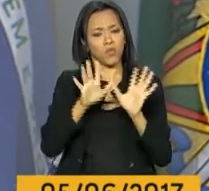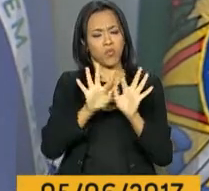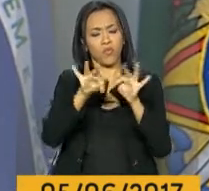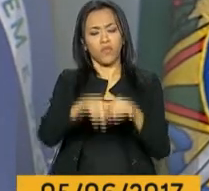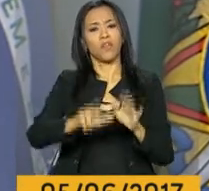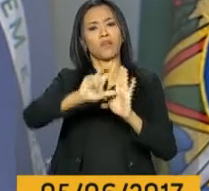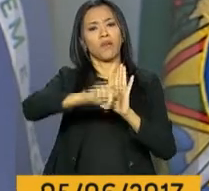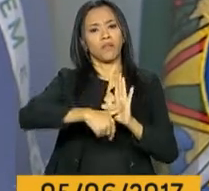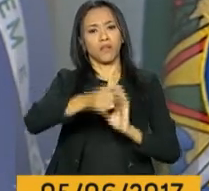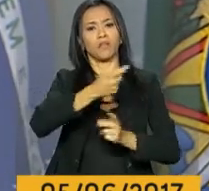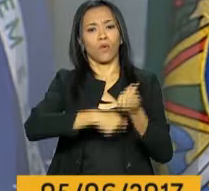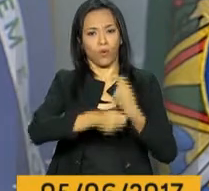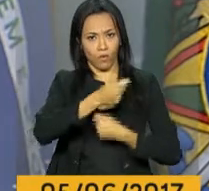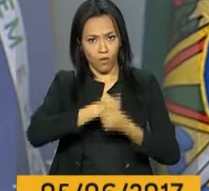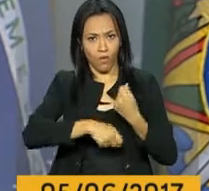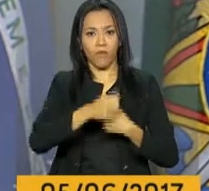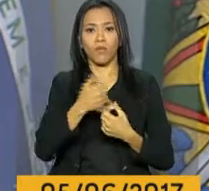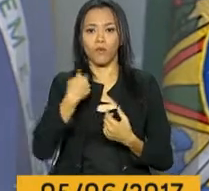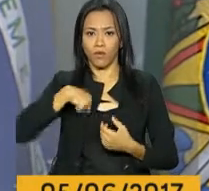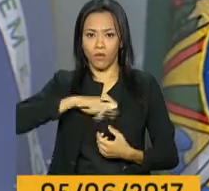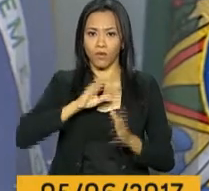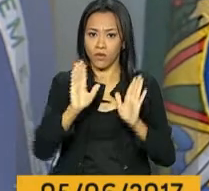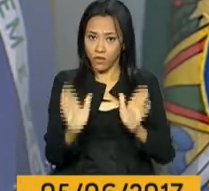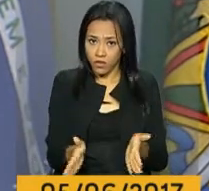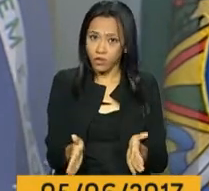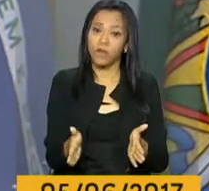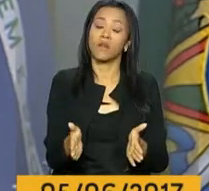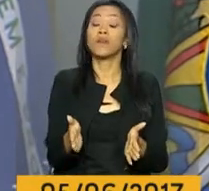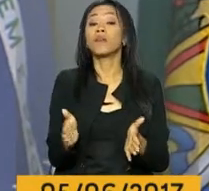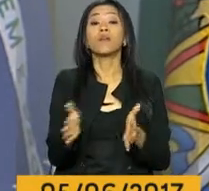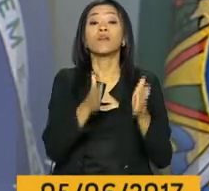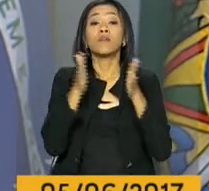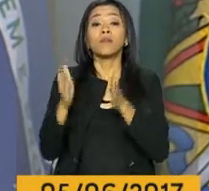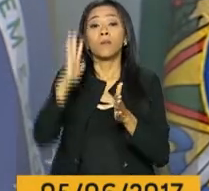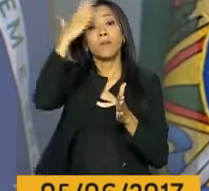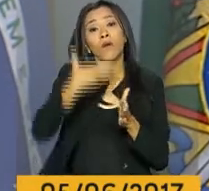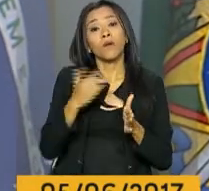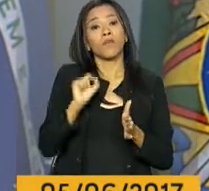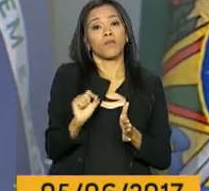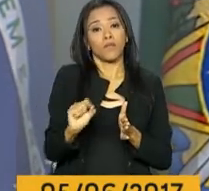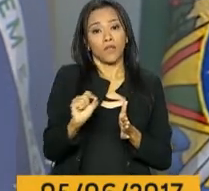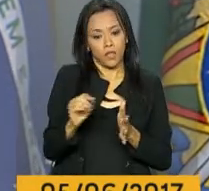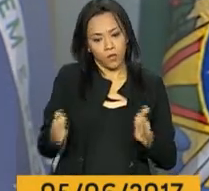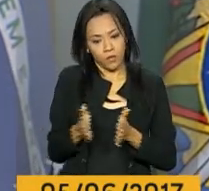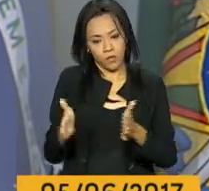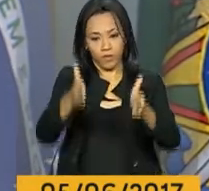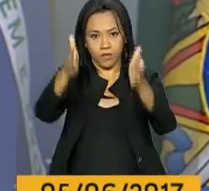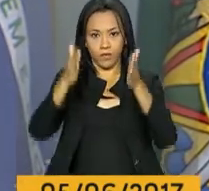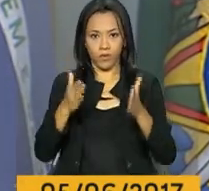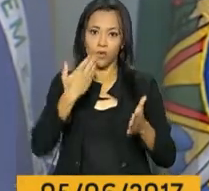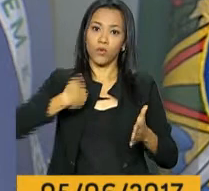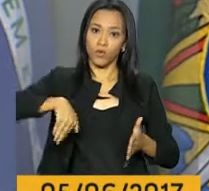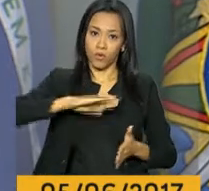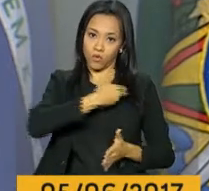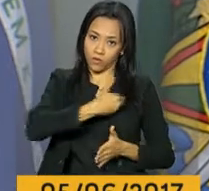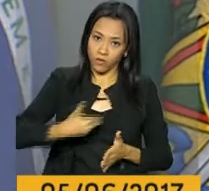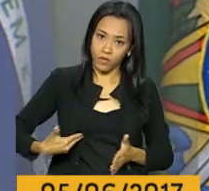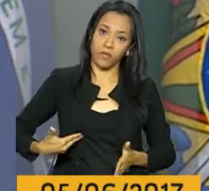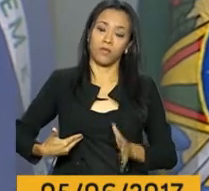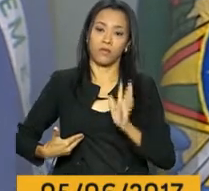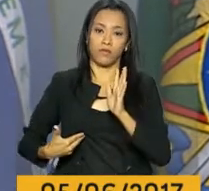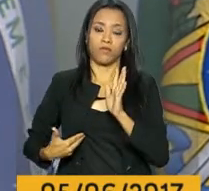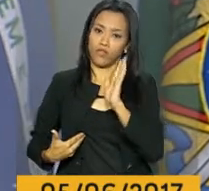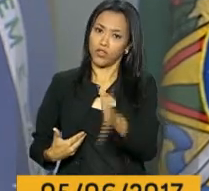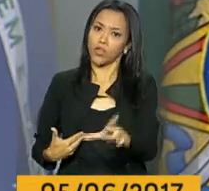muito pegamos o país ela mostra que o caminho do nosso governo escolheu